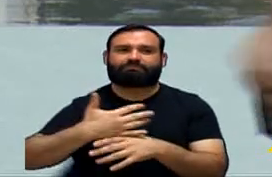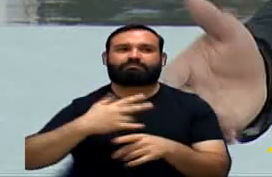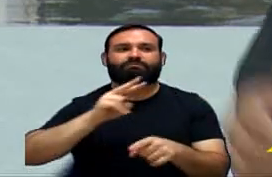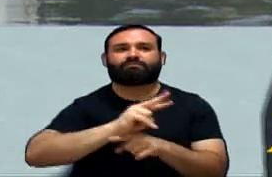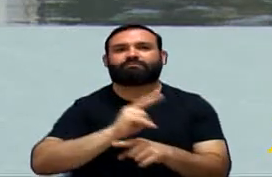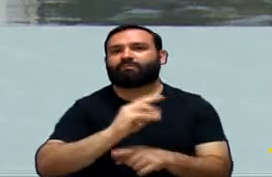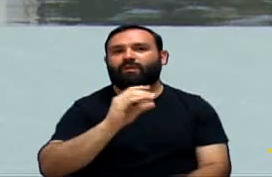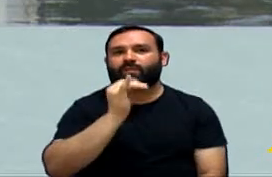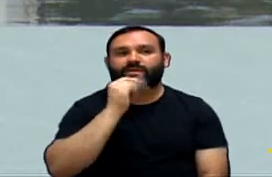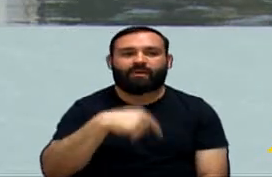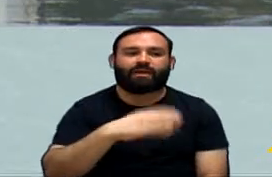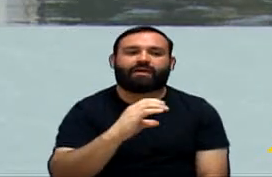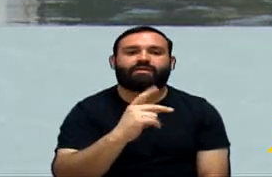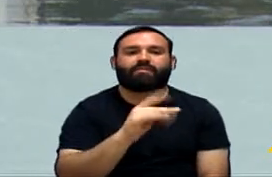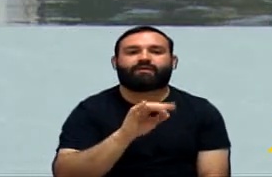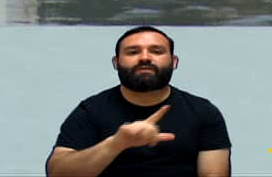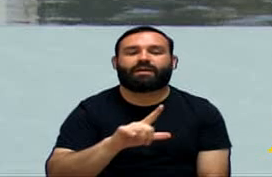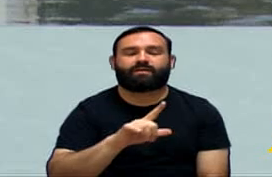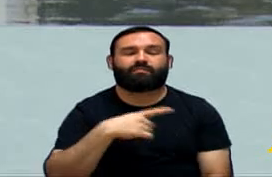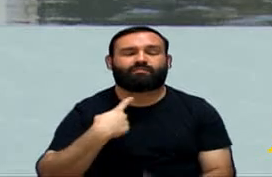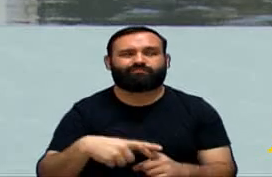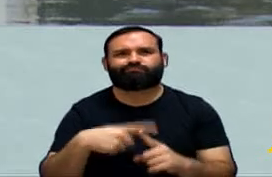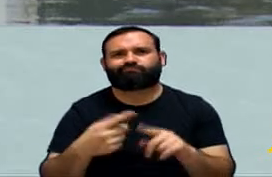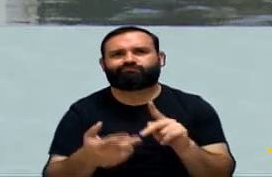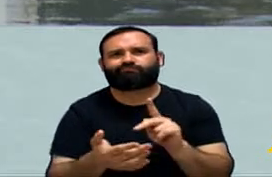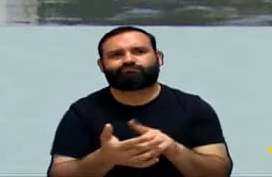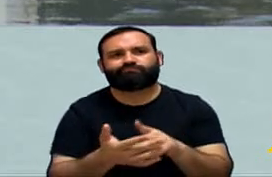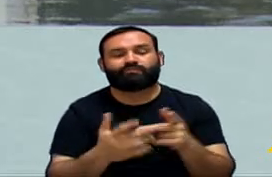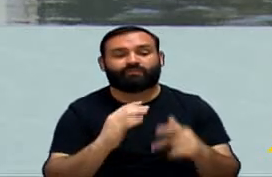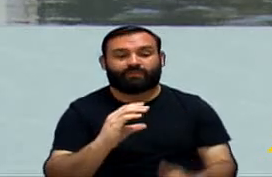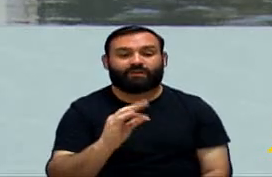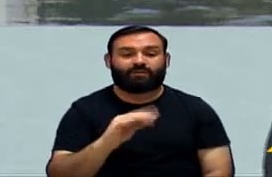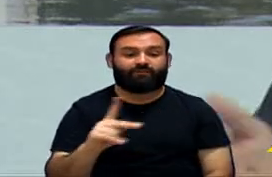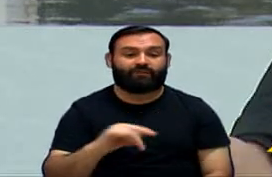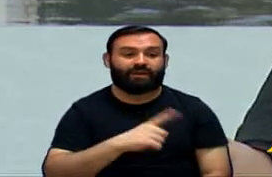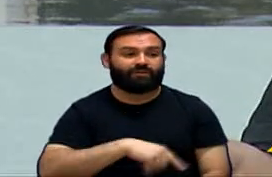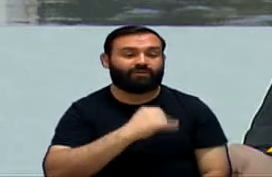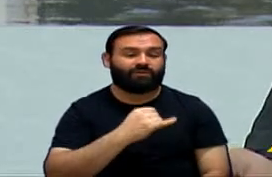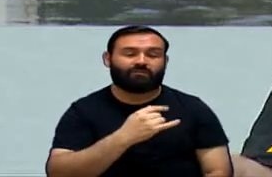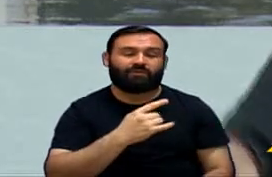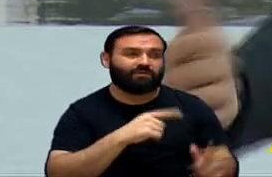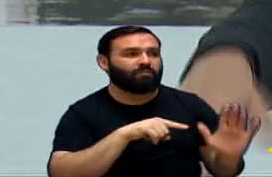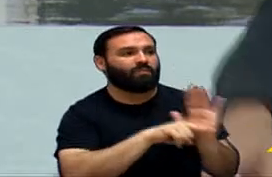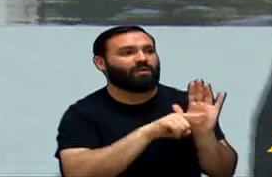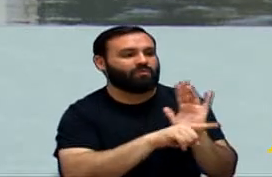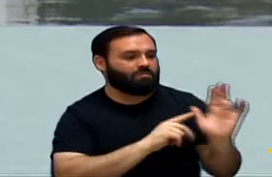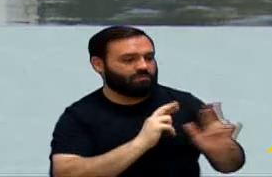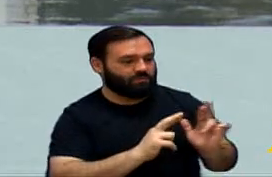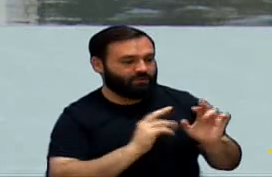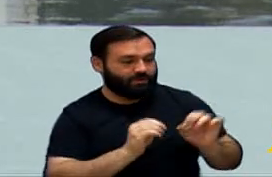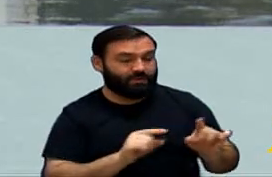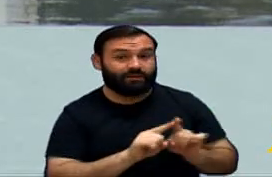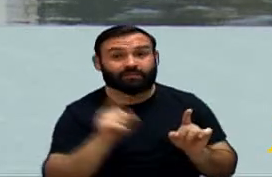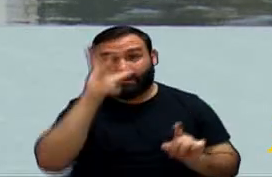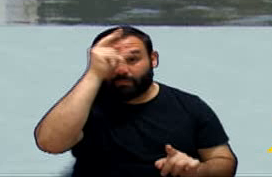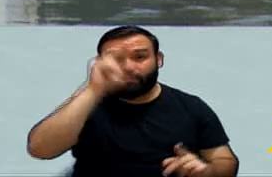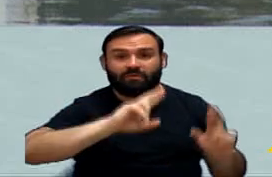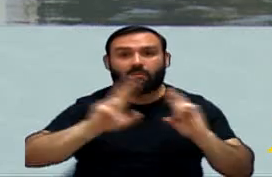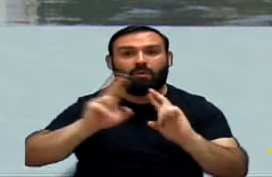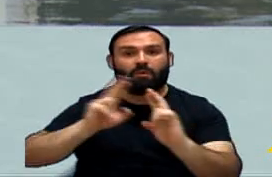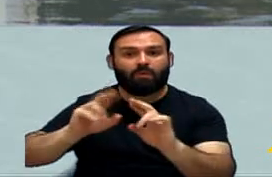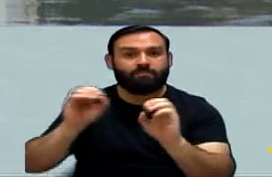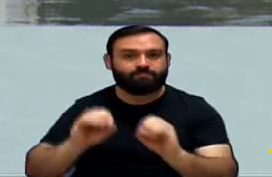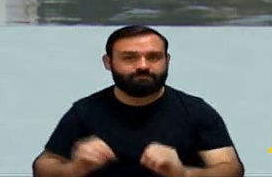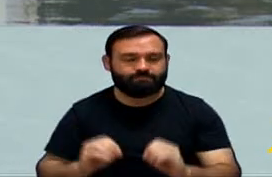exemplo a CPFL aqui porque convenhamos a CPFL às vezes não dá retorno nem pra Câmara Municipal e nem pra própria prefeitura né